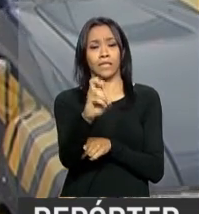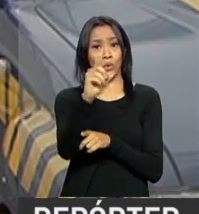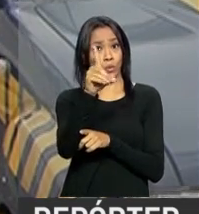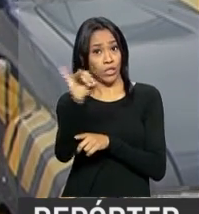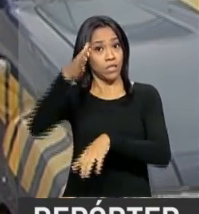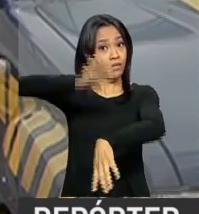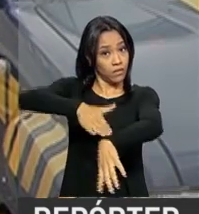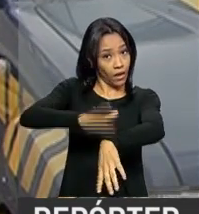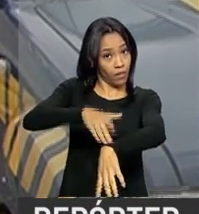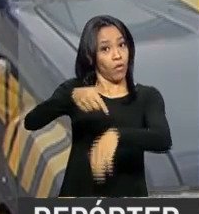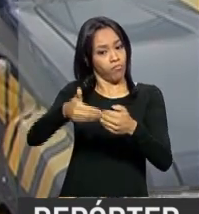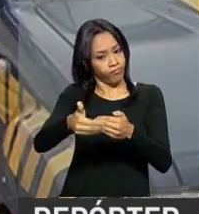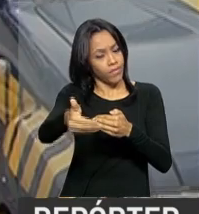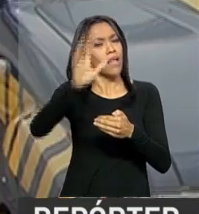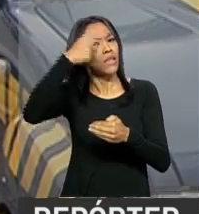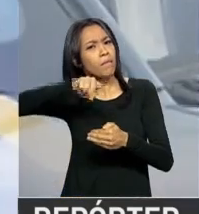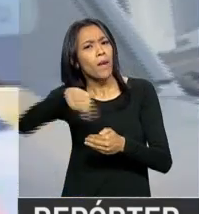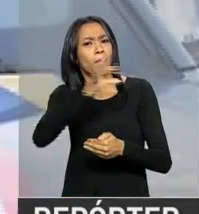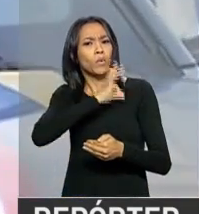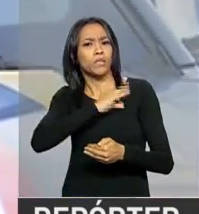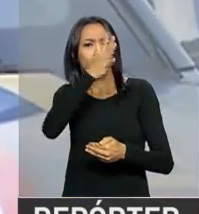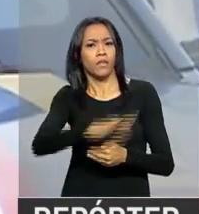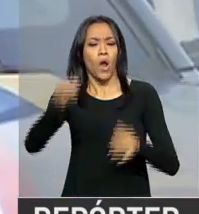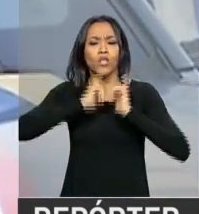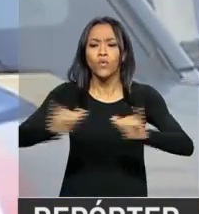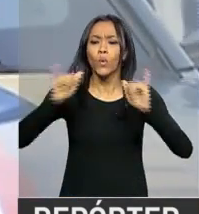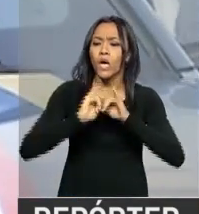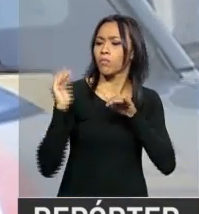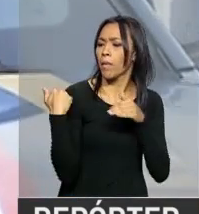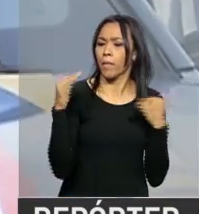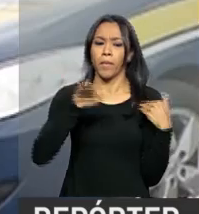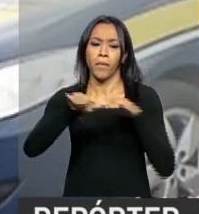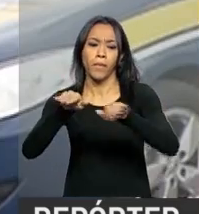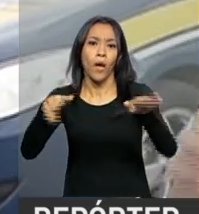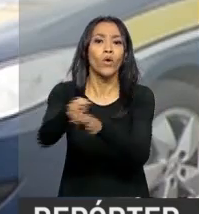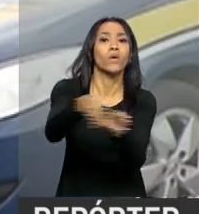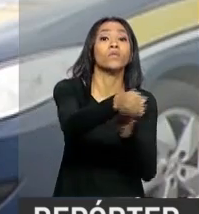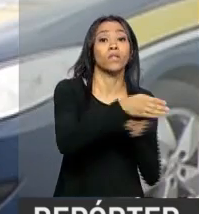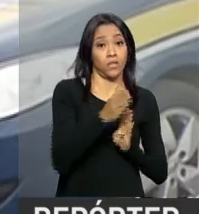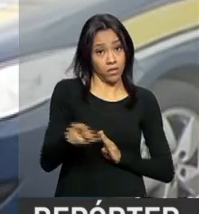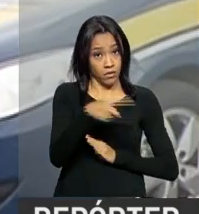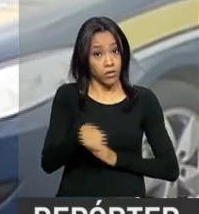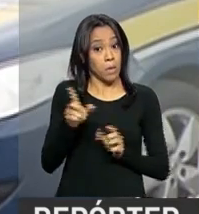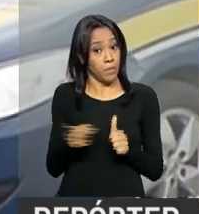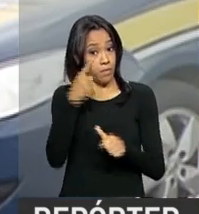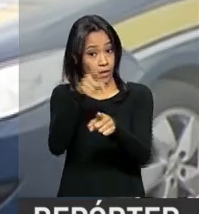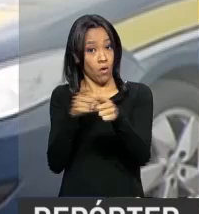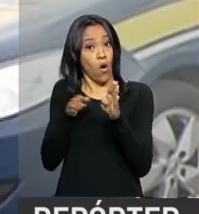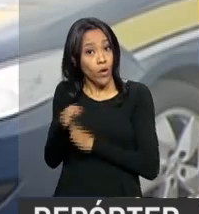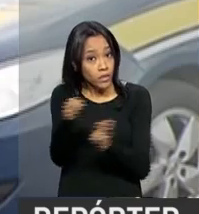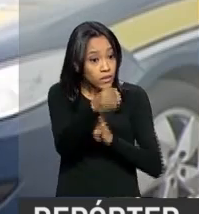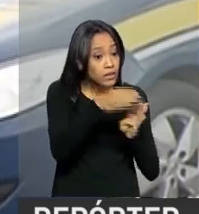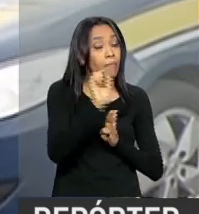Rodoviária Federal vai fazer ações de divulgação da lei e conscientização dos motoristas. A gente vai antes orientar os motoristas para